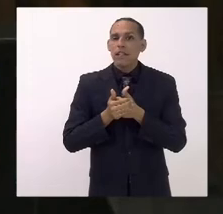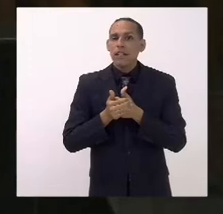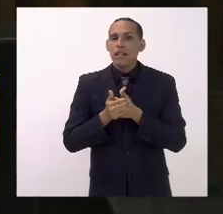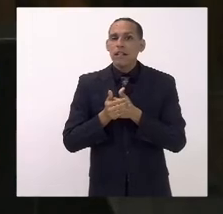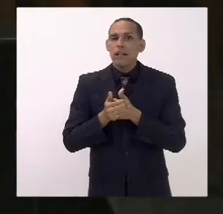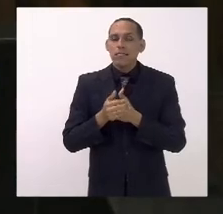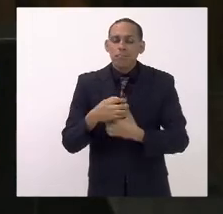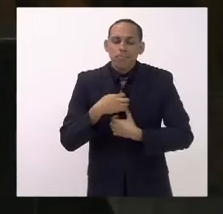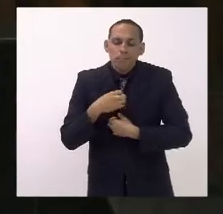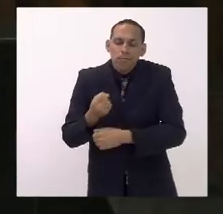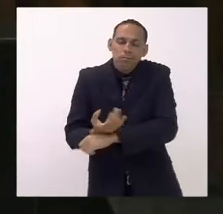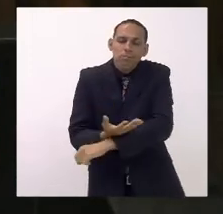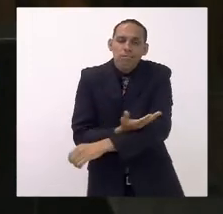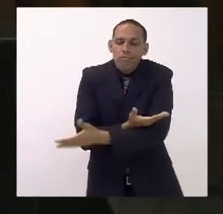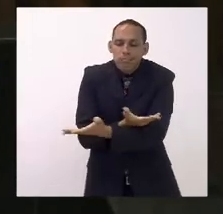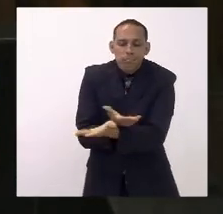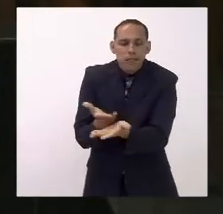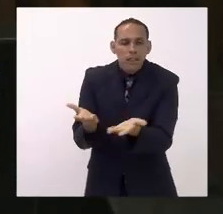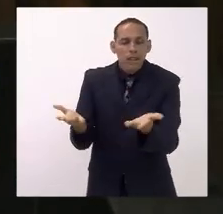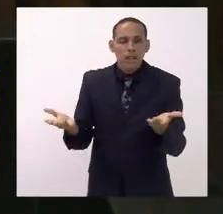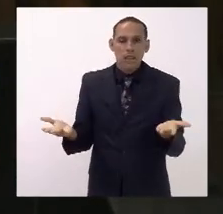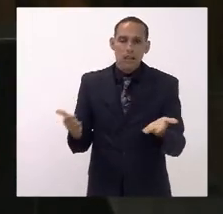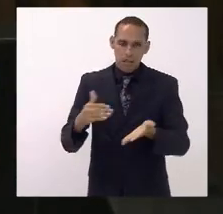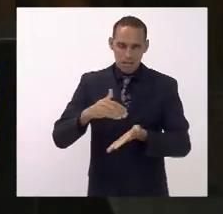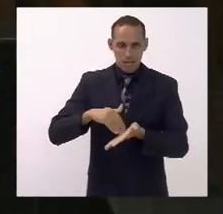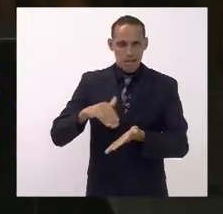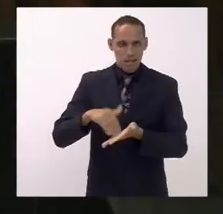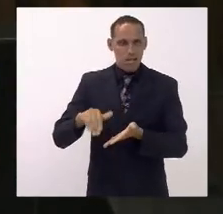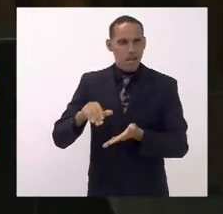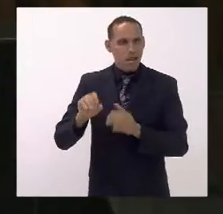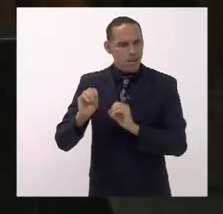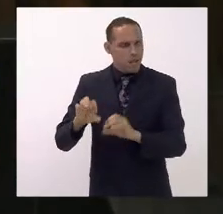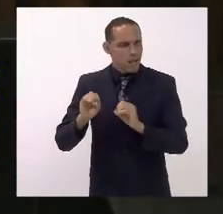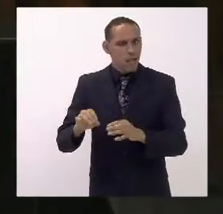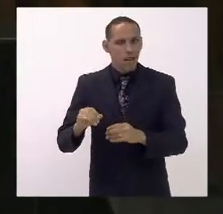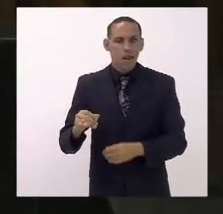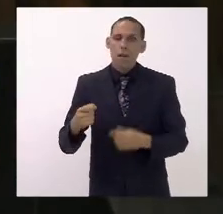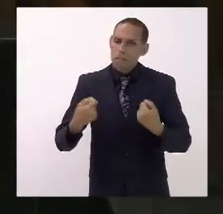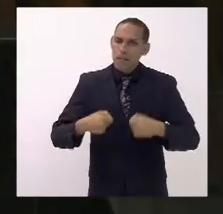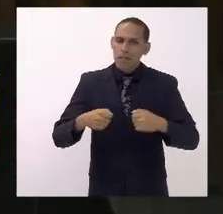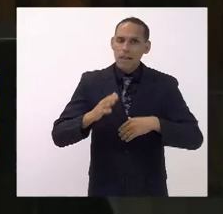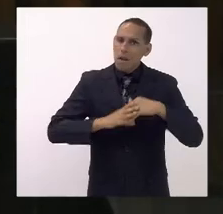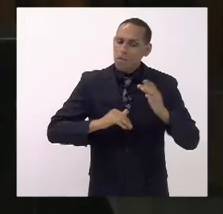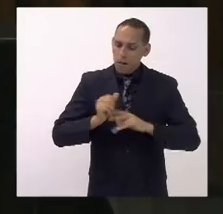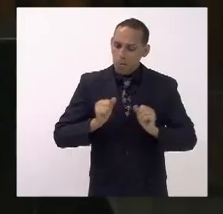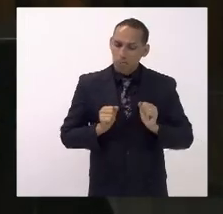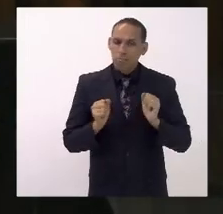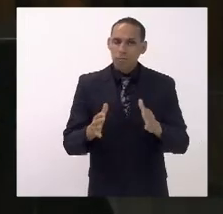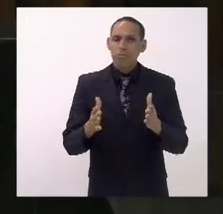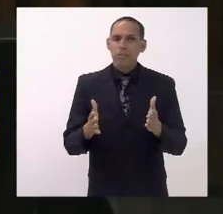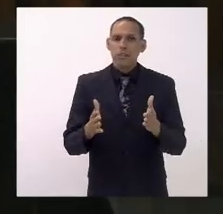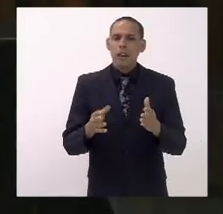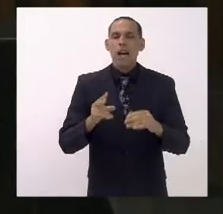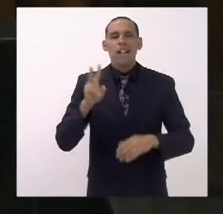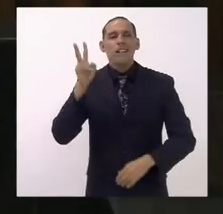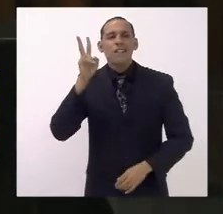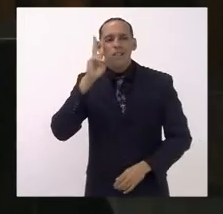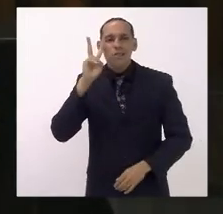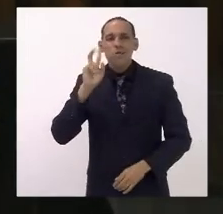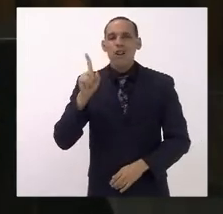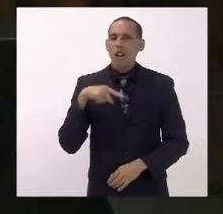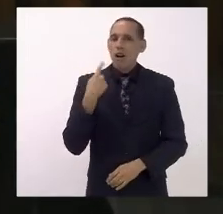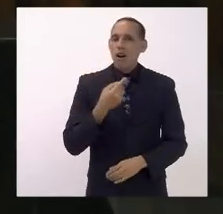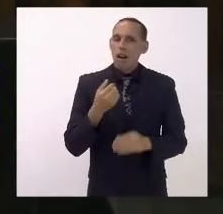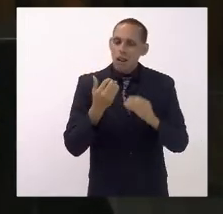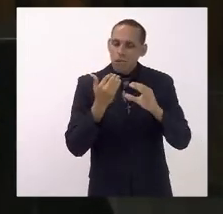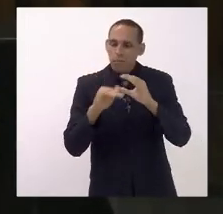sensibilidade, e é muito importante que a SEDUC seja proativa nesse sentido. Na segunda-feira, a gente mandou essas sugestões,